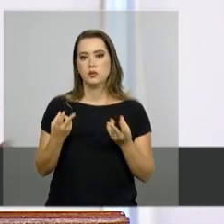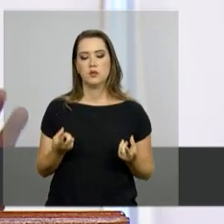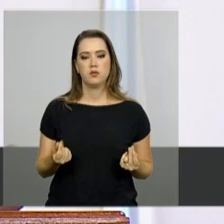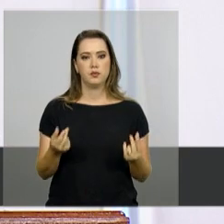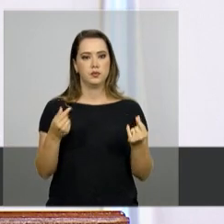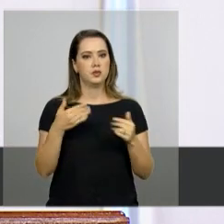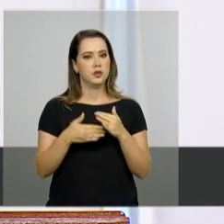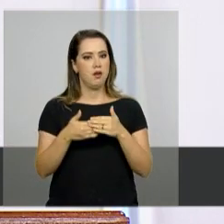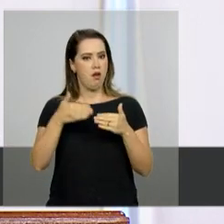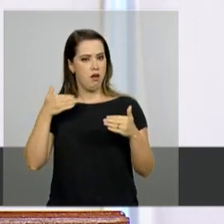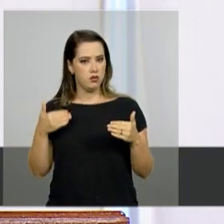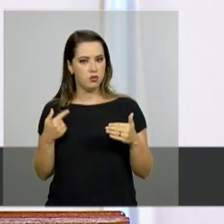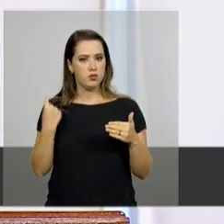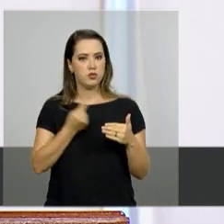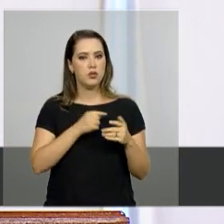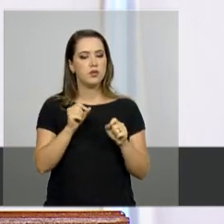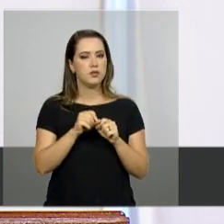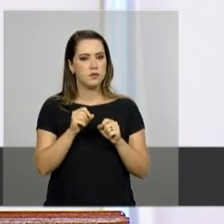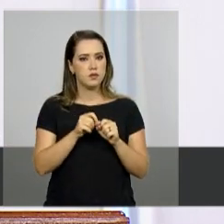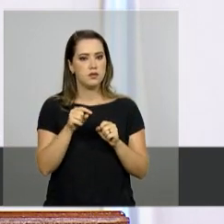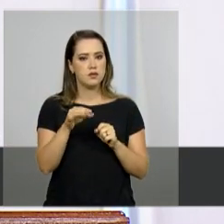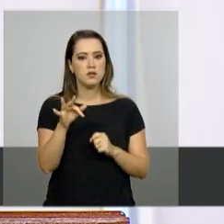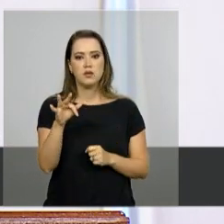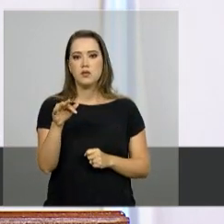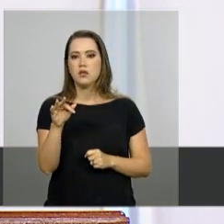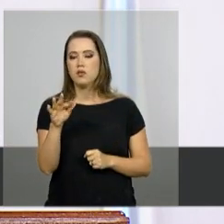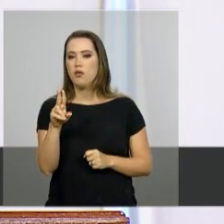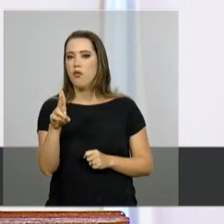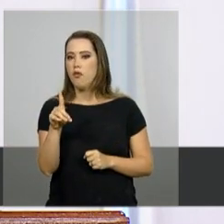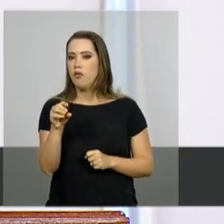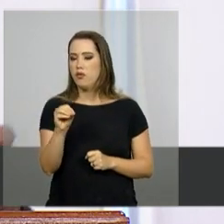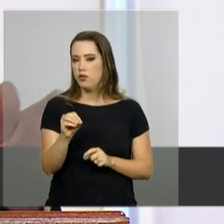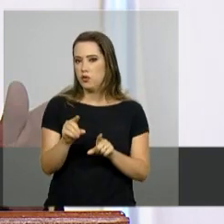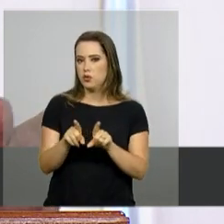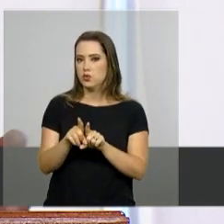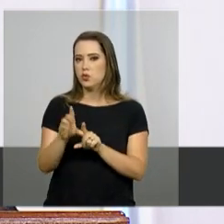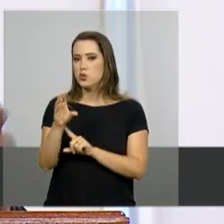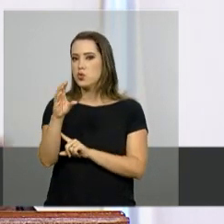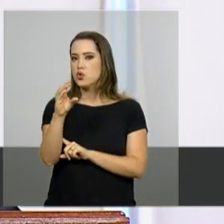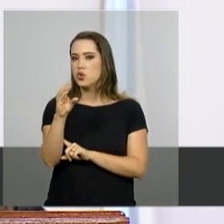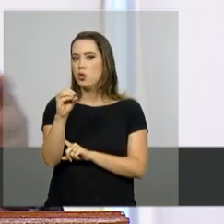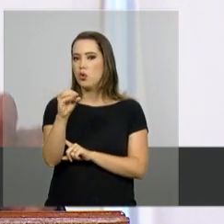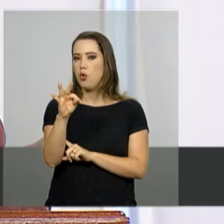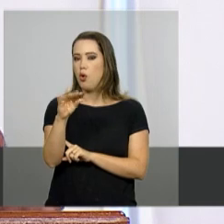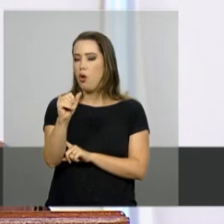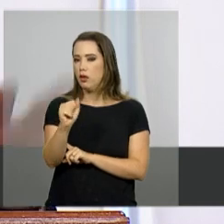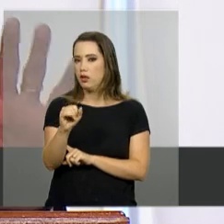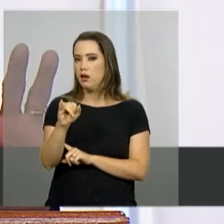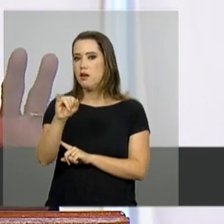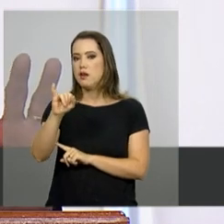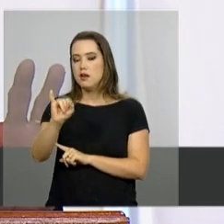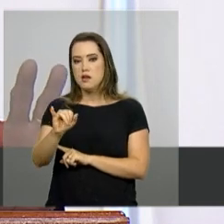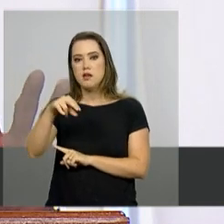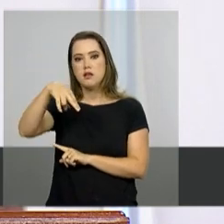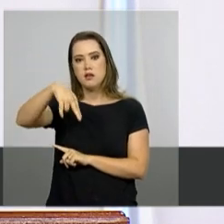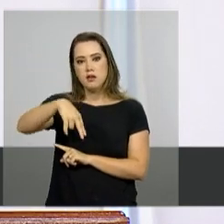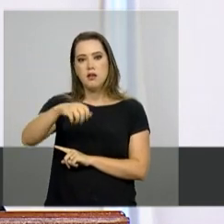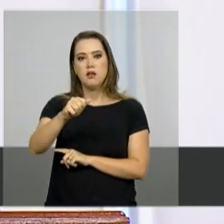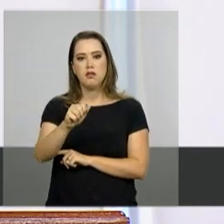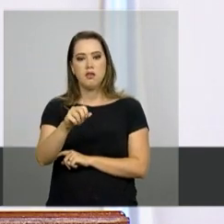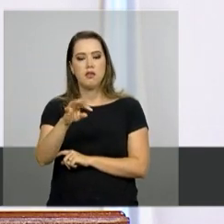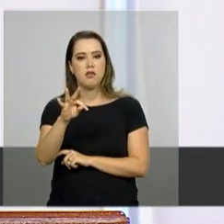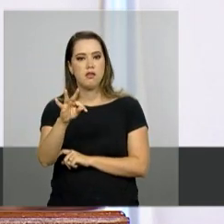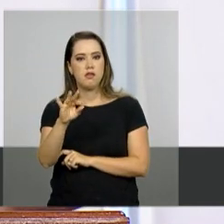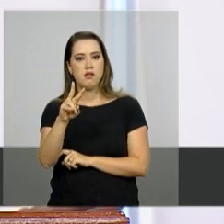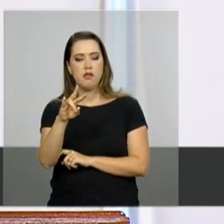fizemos tempos atrás do do fundo de garantia nas contas inativas e a palavra inativada já diz tudo osmar